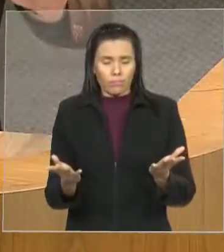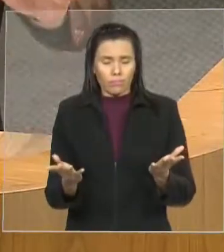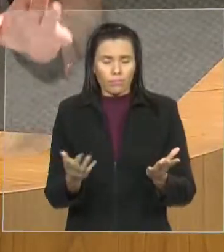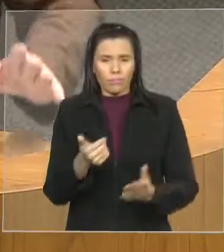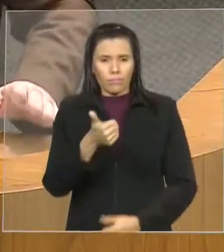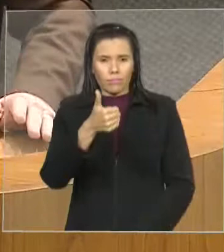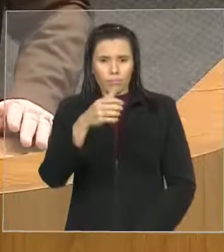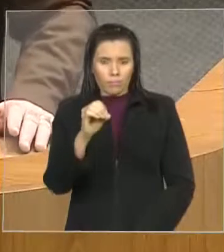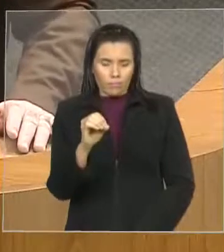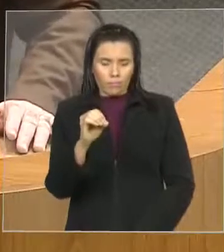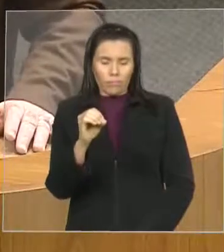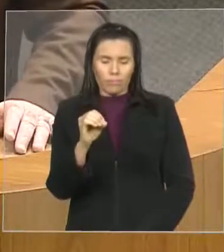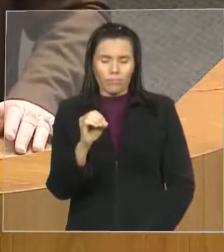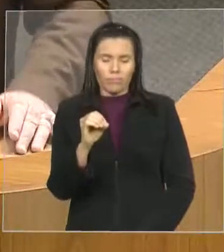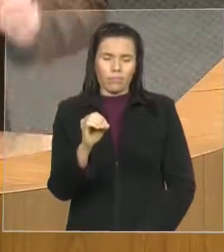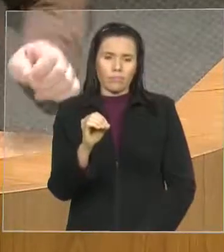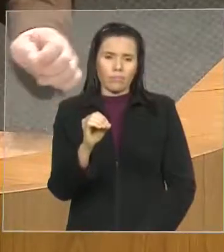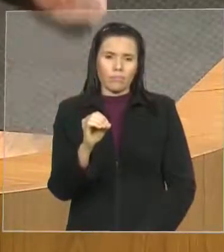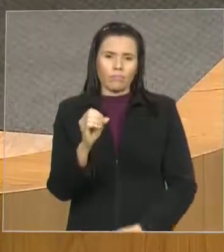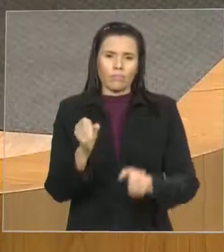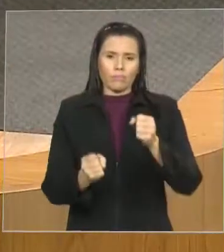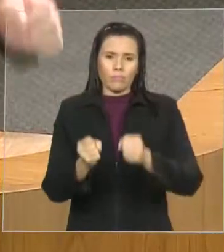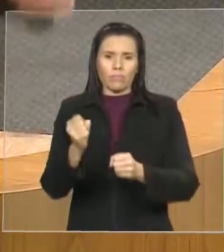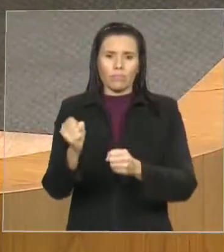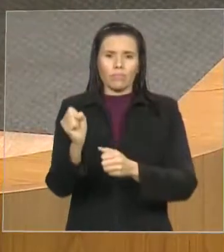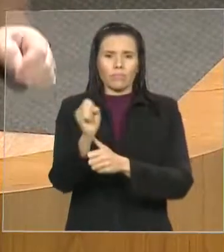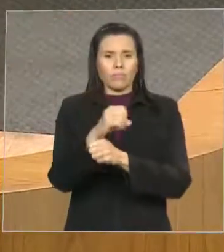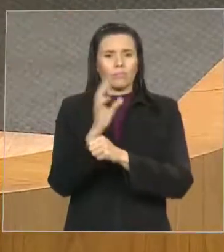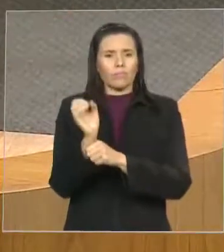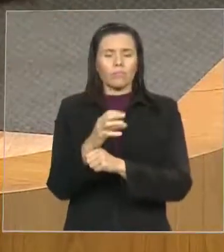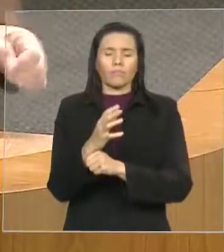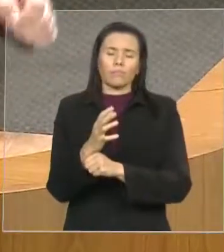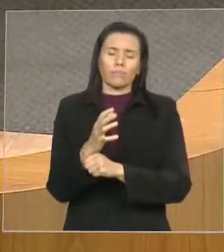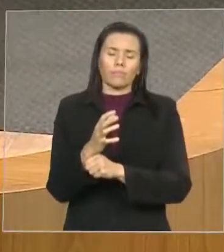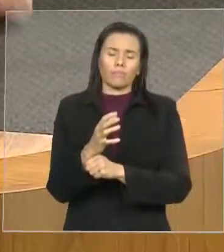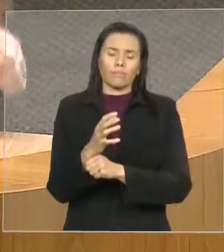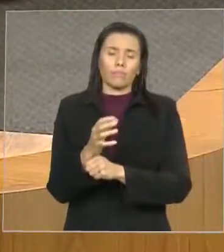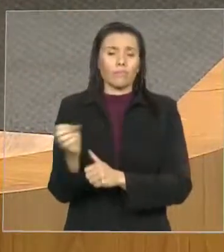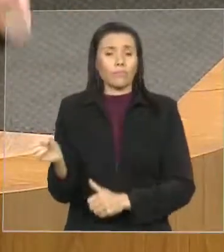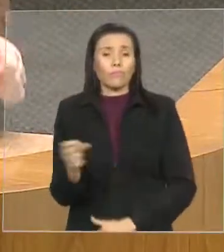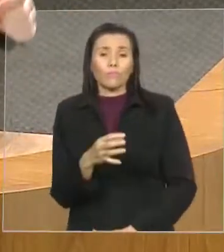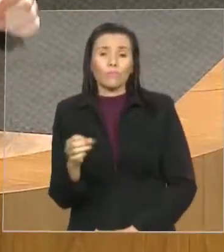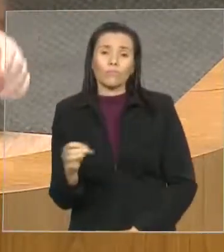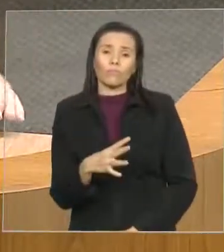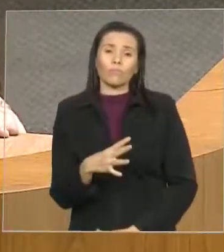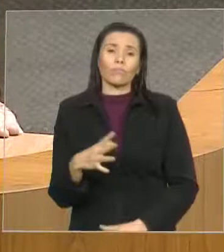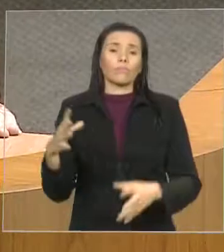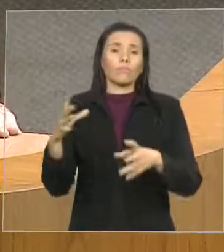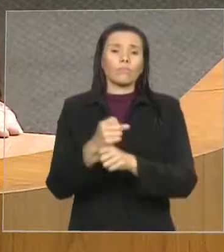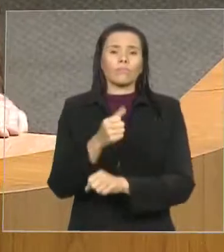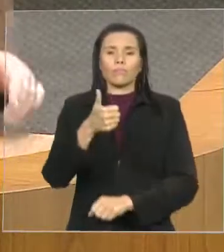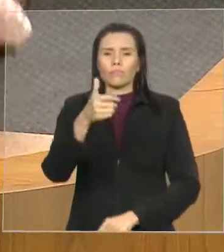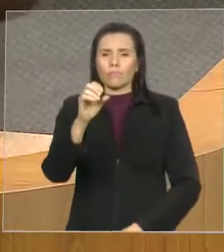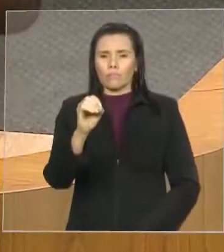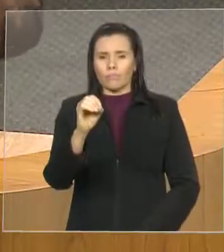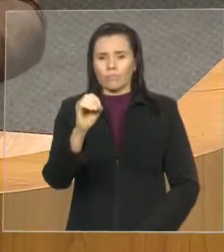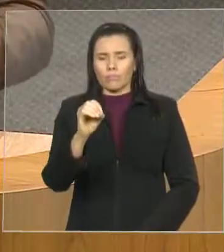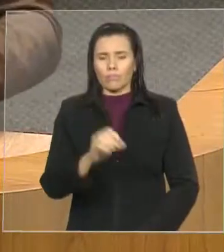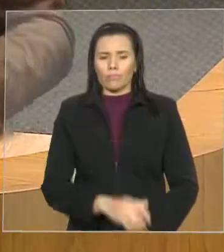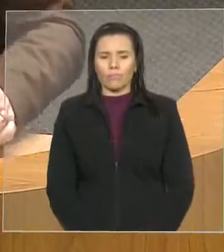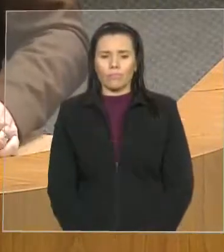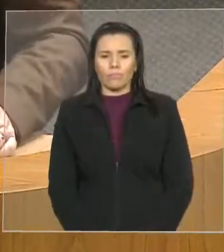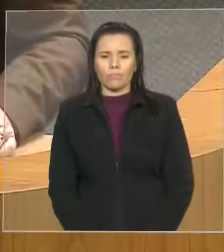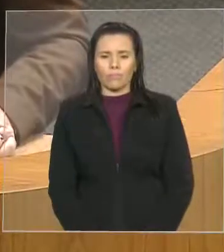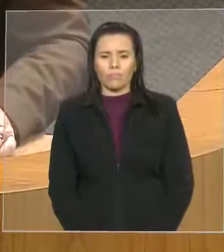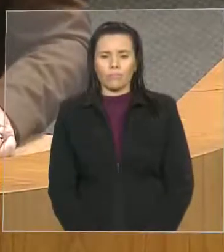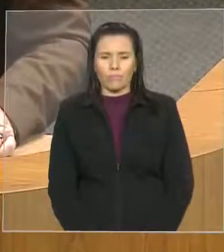para o SAMU. Isto é uma notícia muito importante para nós em São Luís, porque é um